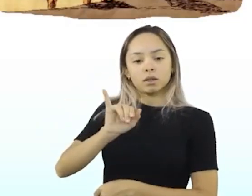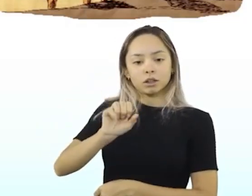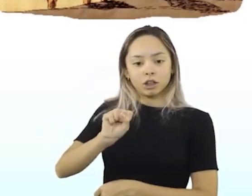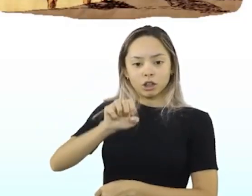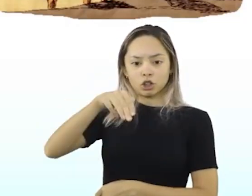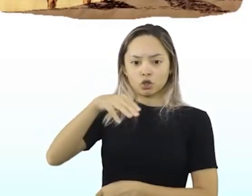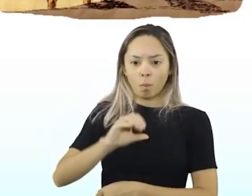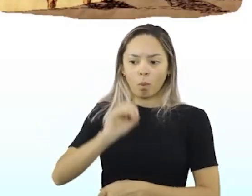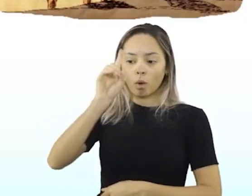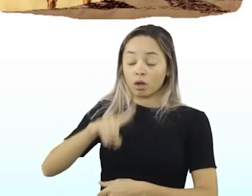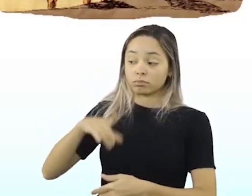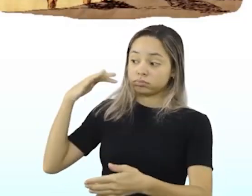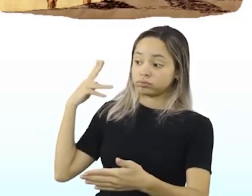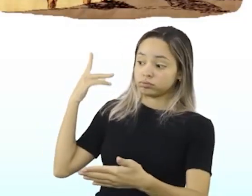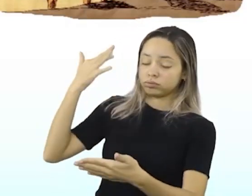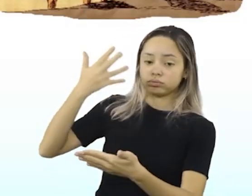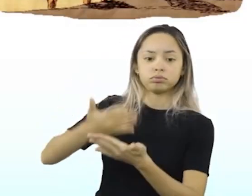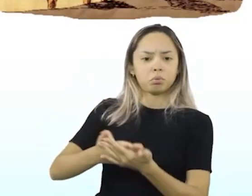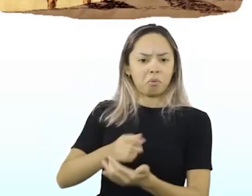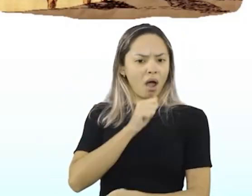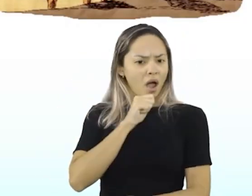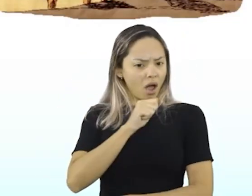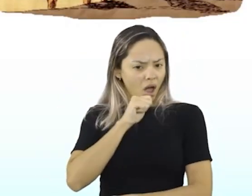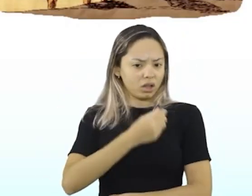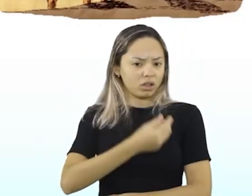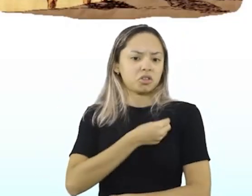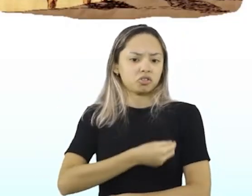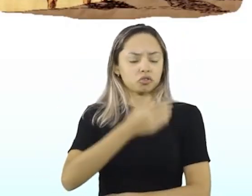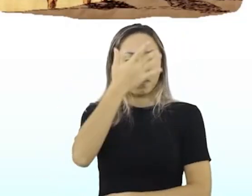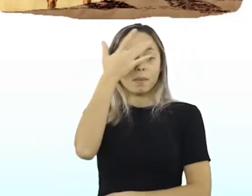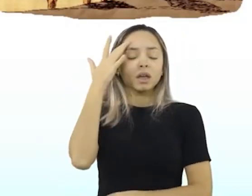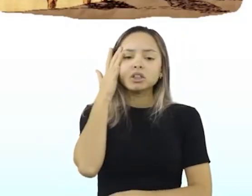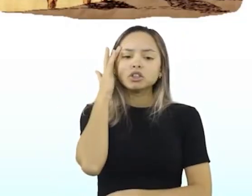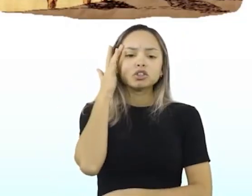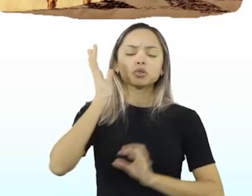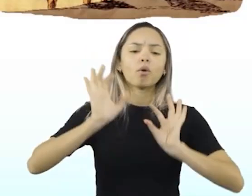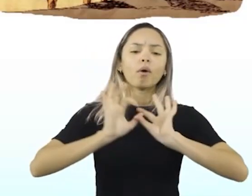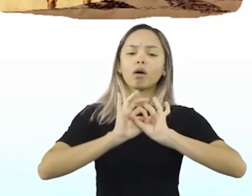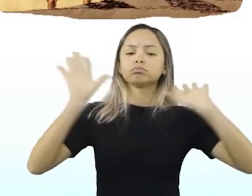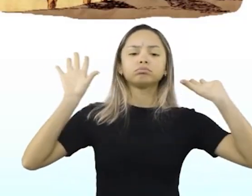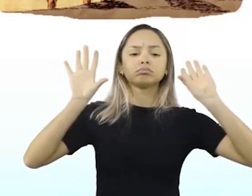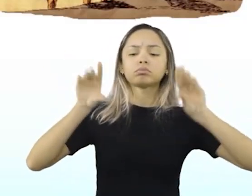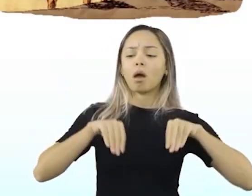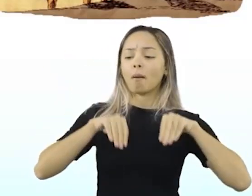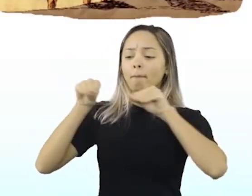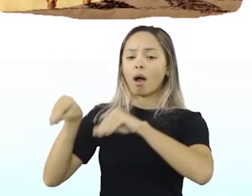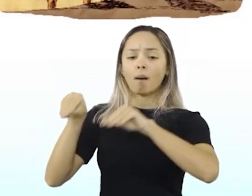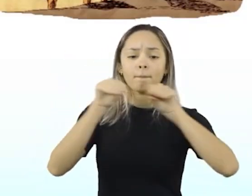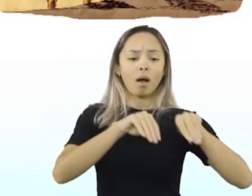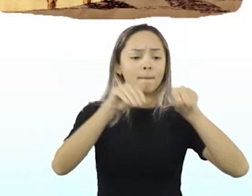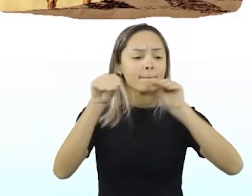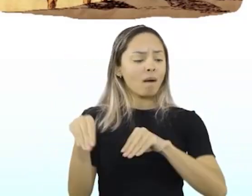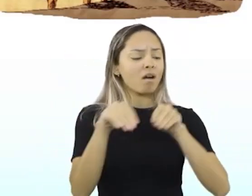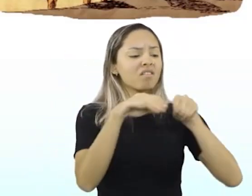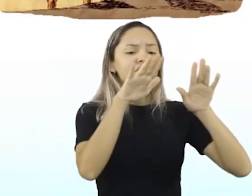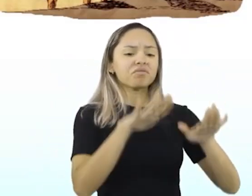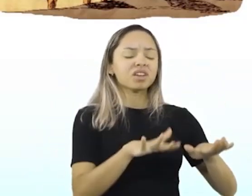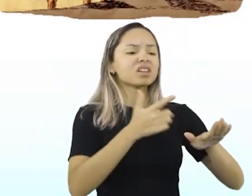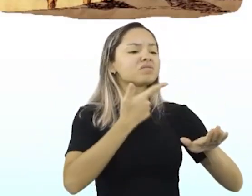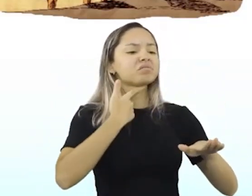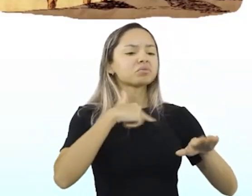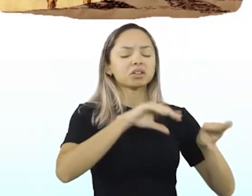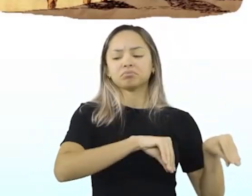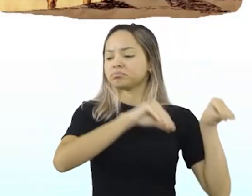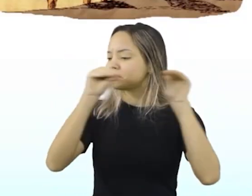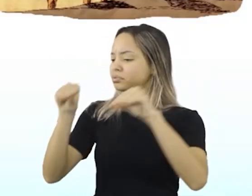nômades que se deslocam de um lado para outro, de um lugar para outro, de acordo com as condições ali que elas estão